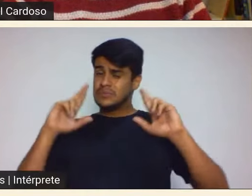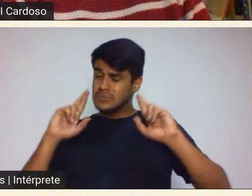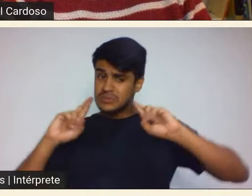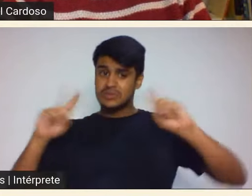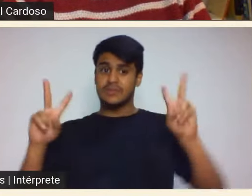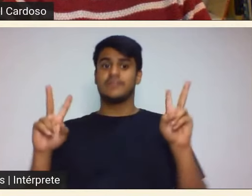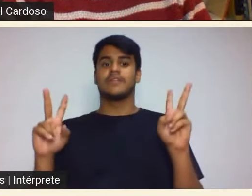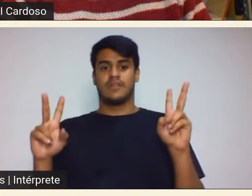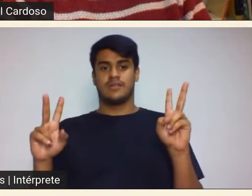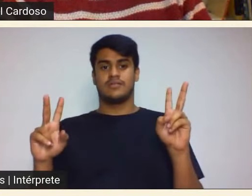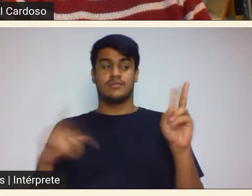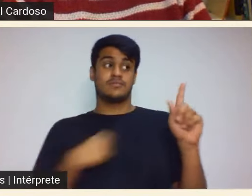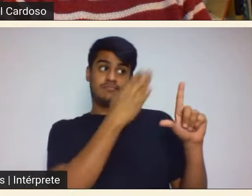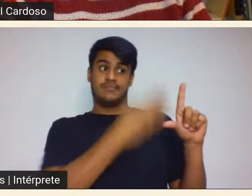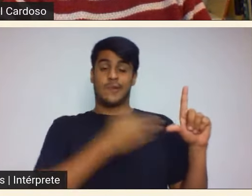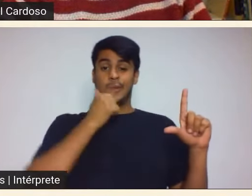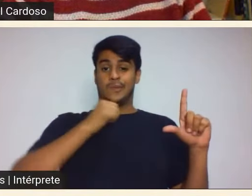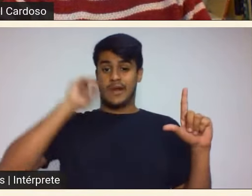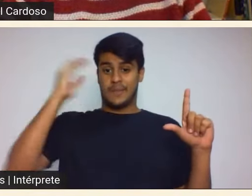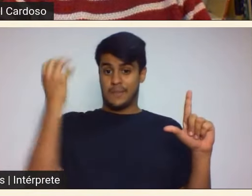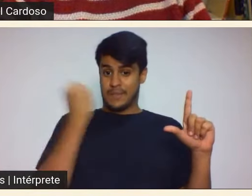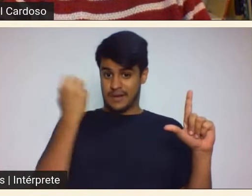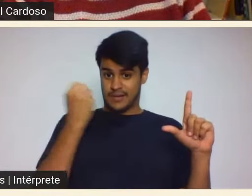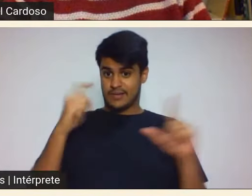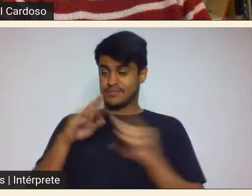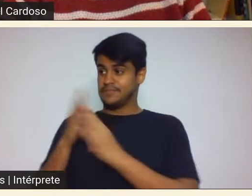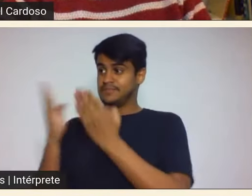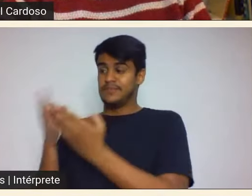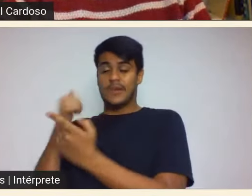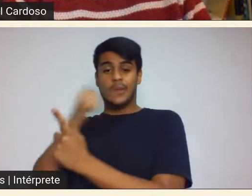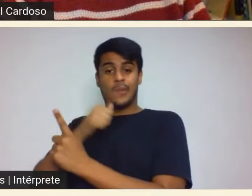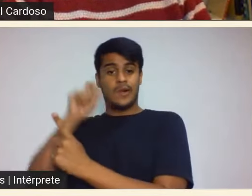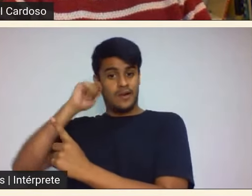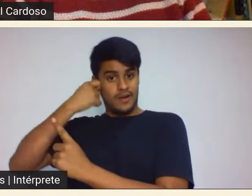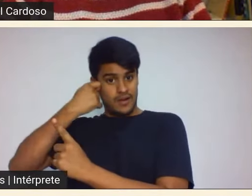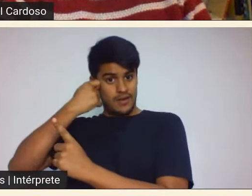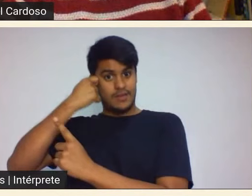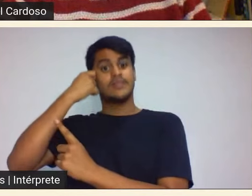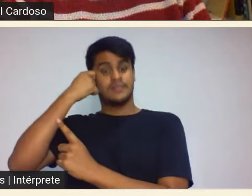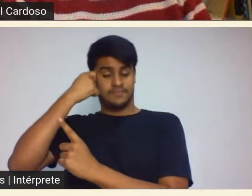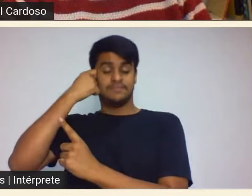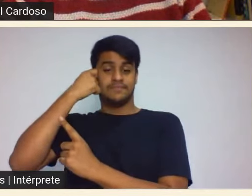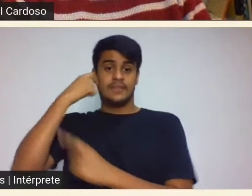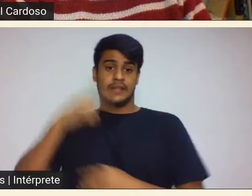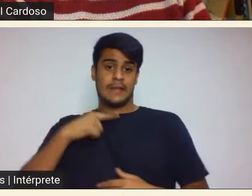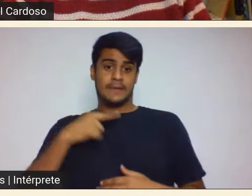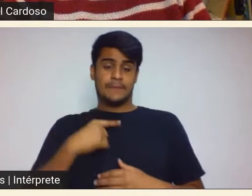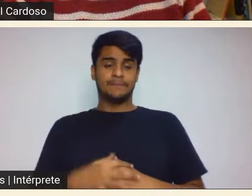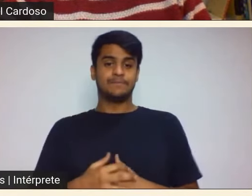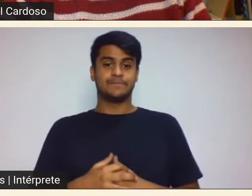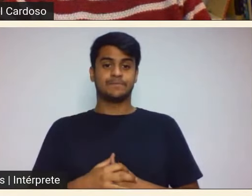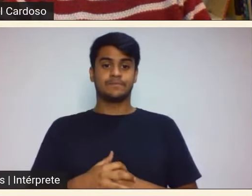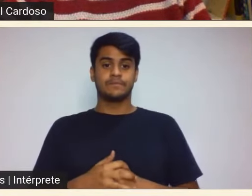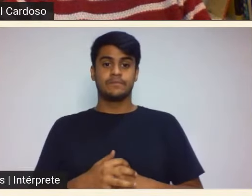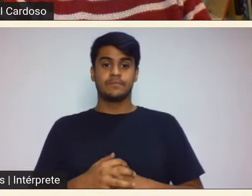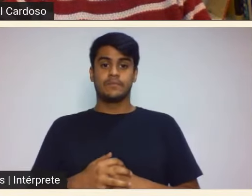mulheres brancas, na verdade, se encontram nesse campo da representação imagética, né? Acho que essa